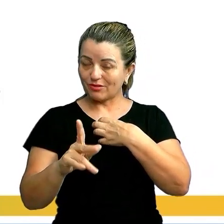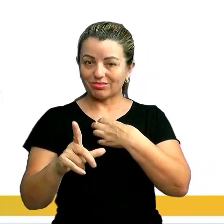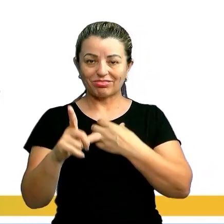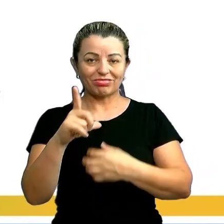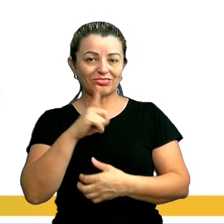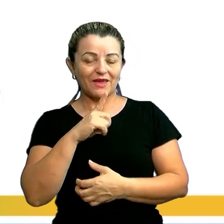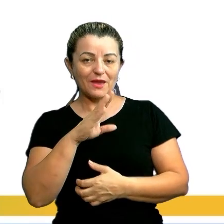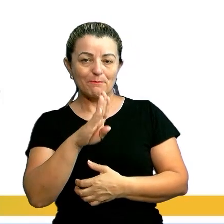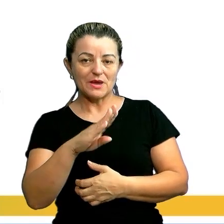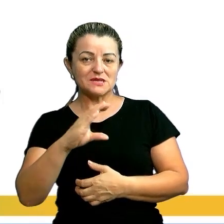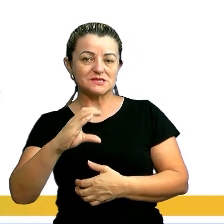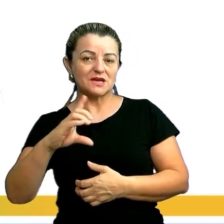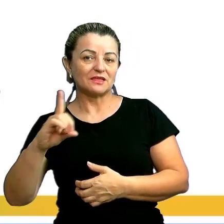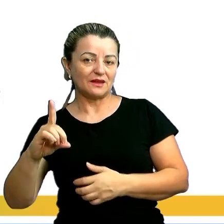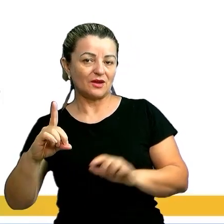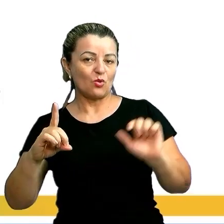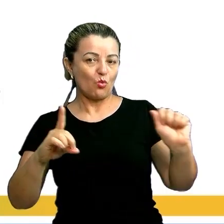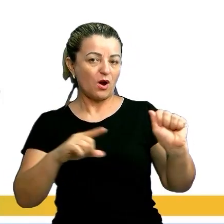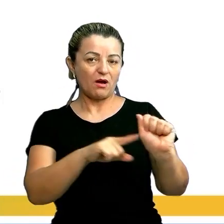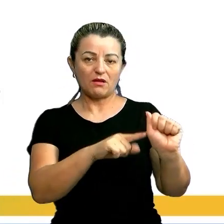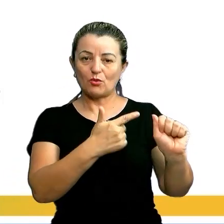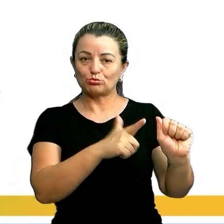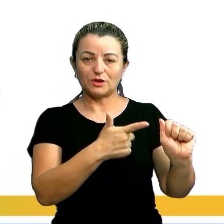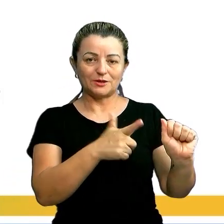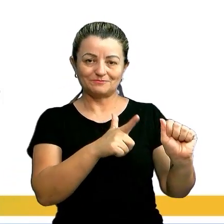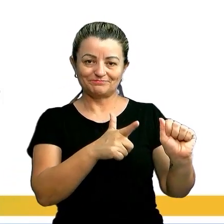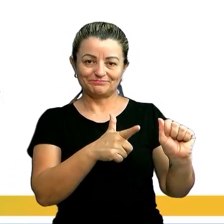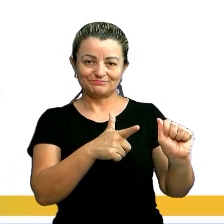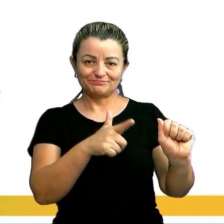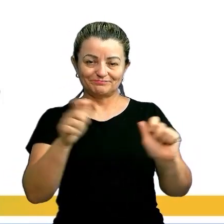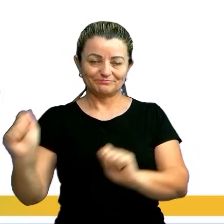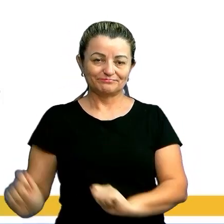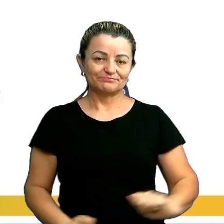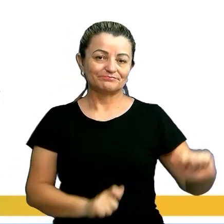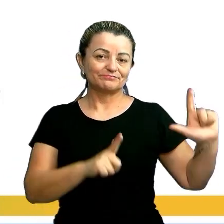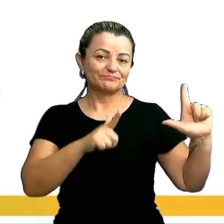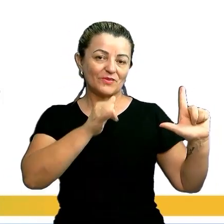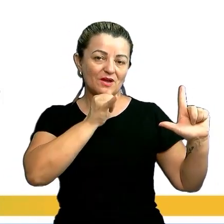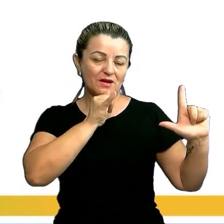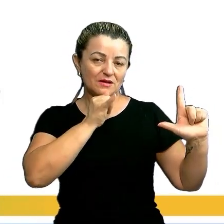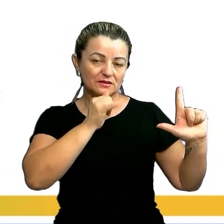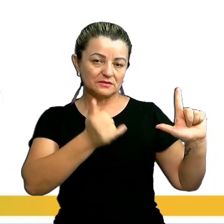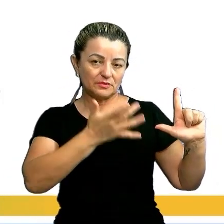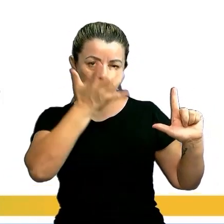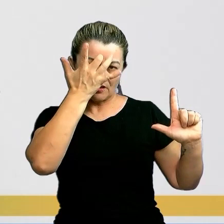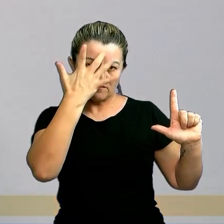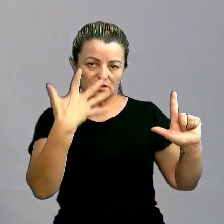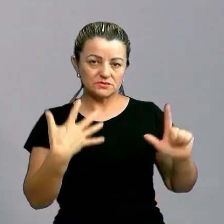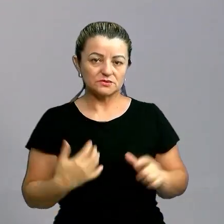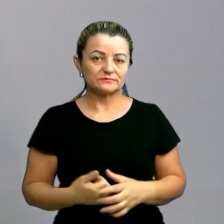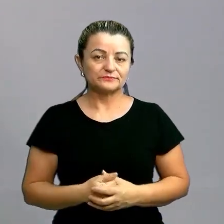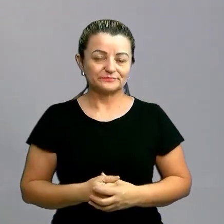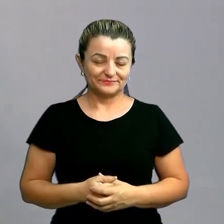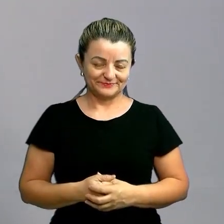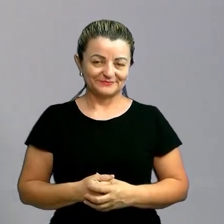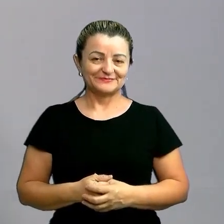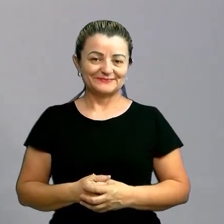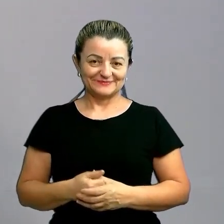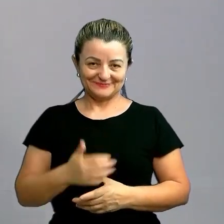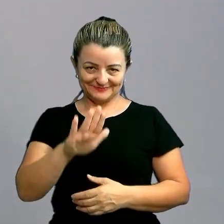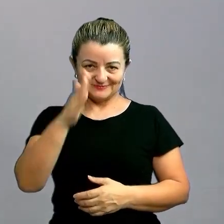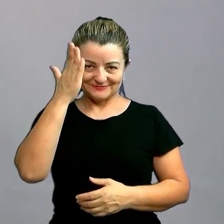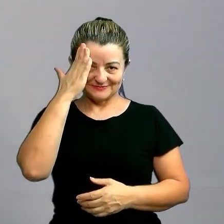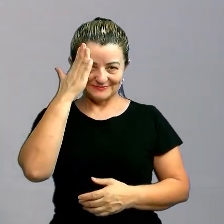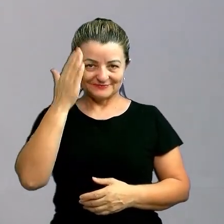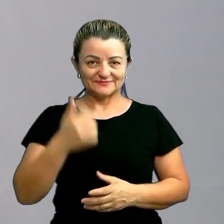D apresentam. O A não apresenta. Mas vamos para um exemplo, para ficar mais fácil. Tudo bem? Estão me